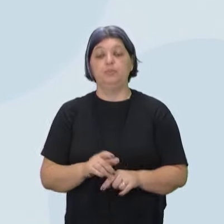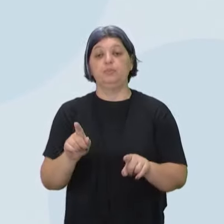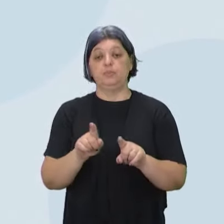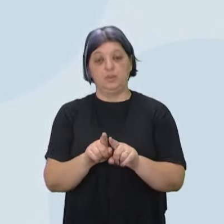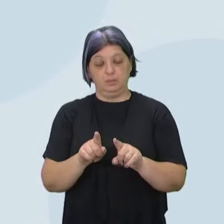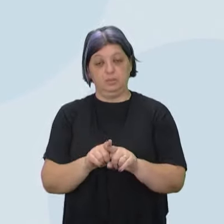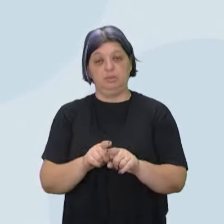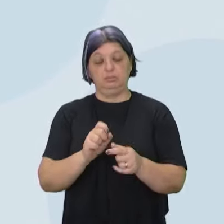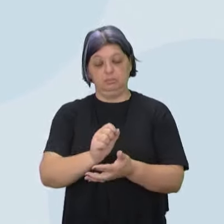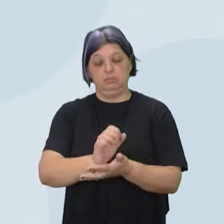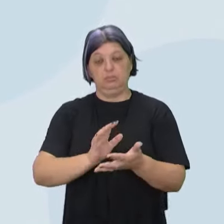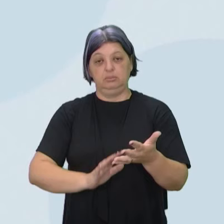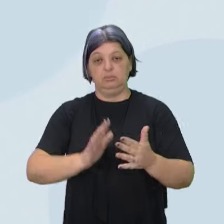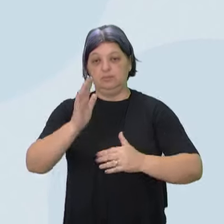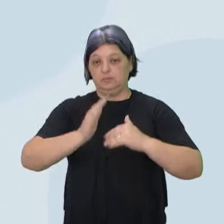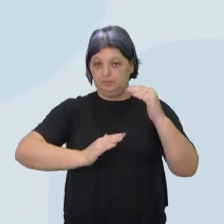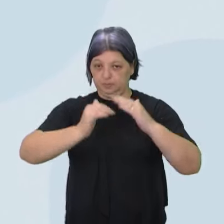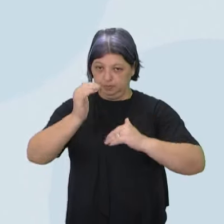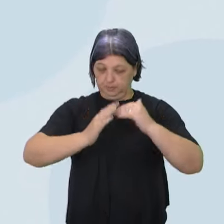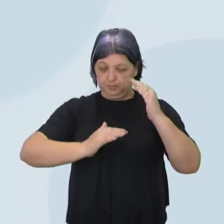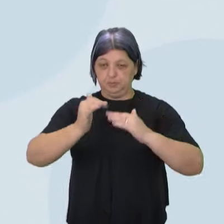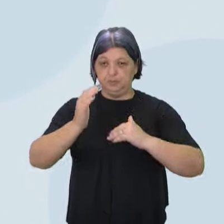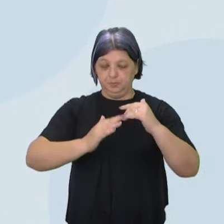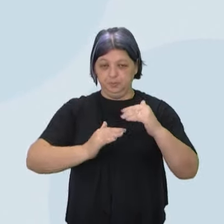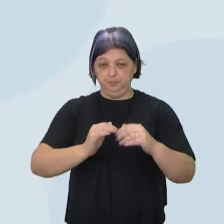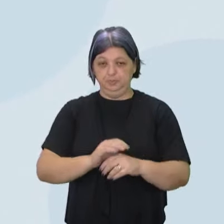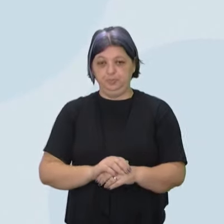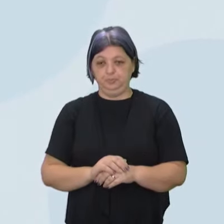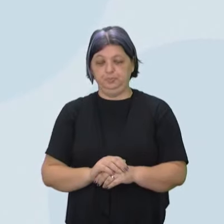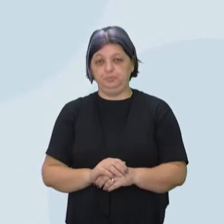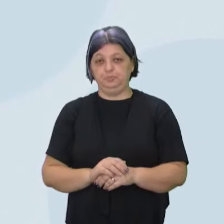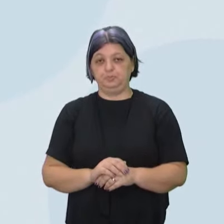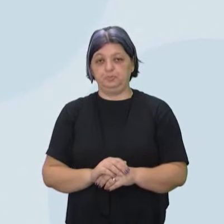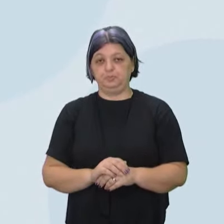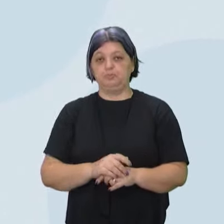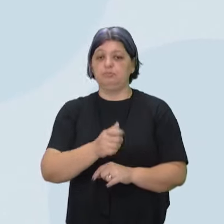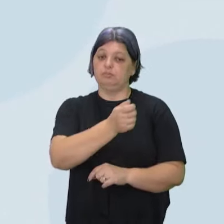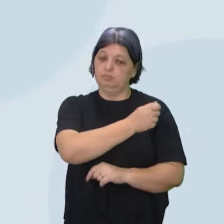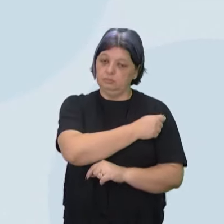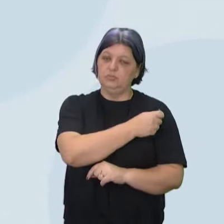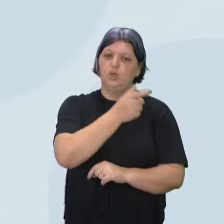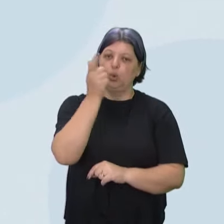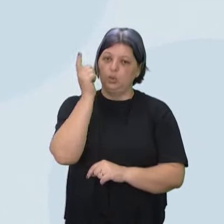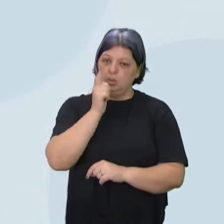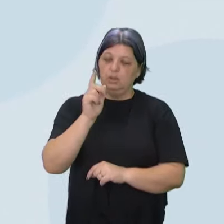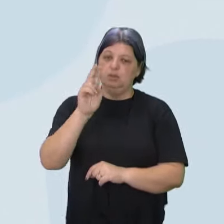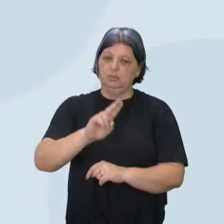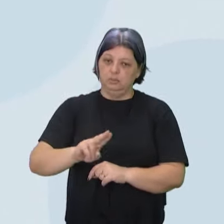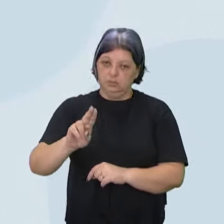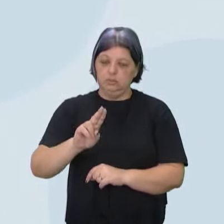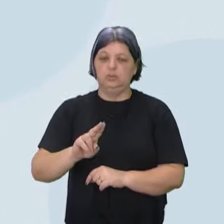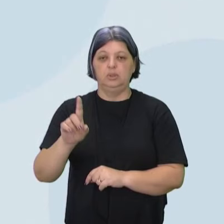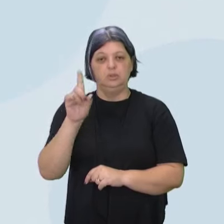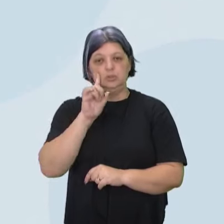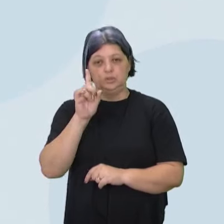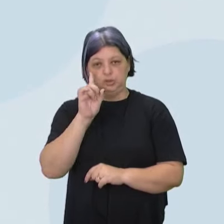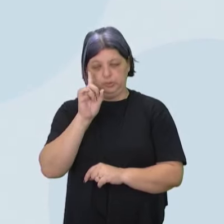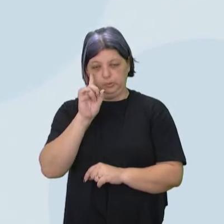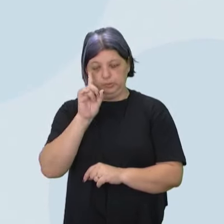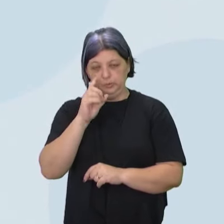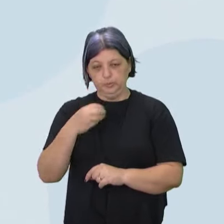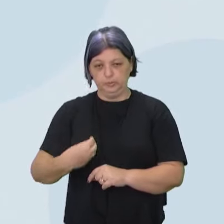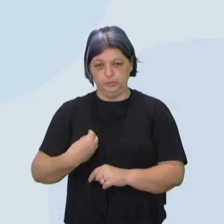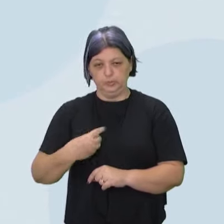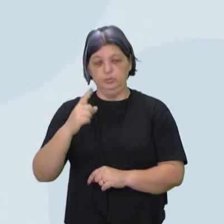também atividades práticas, pessoal, que os estudantes conseguem aplicar depois na realidade, certo? Essa é a ideia